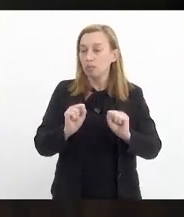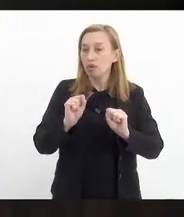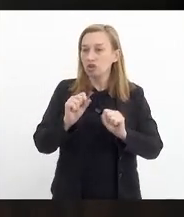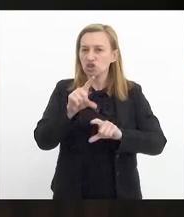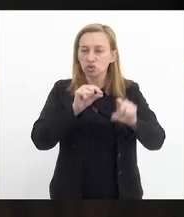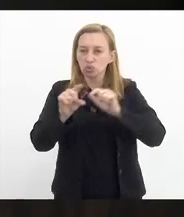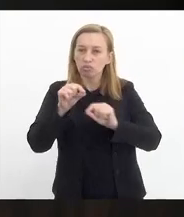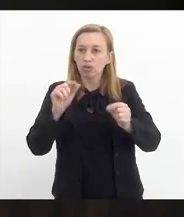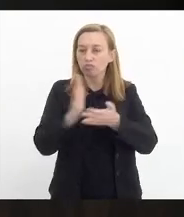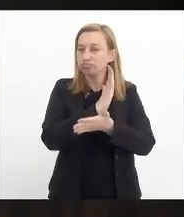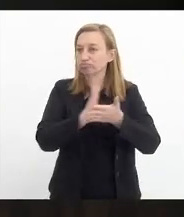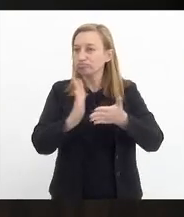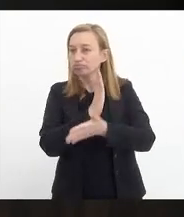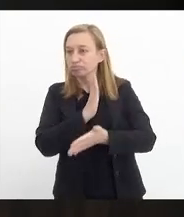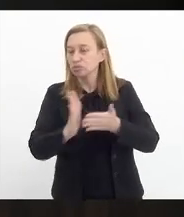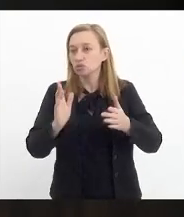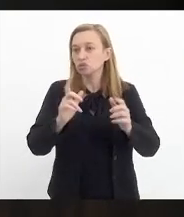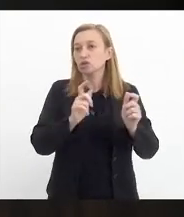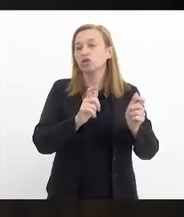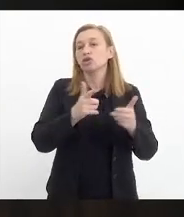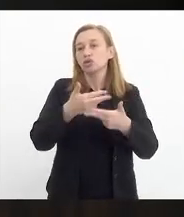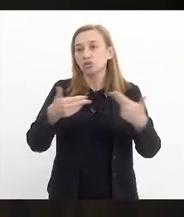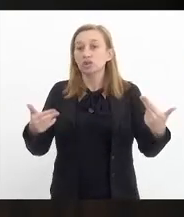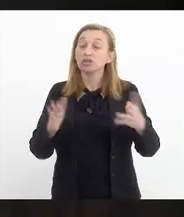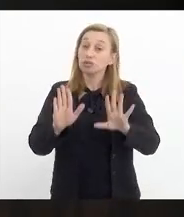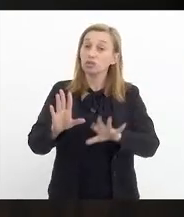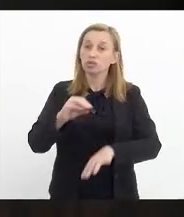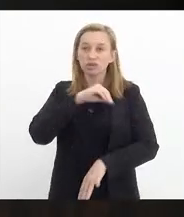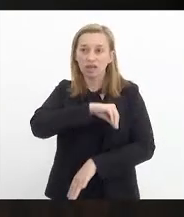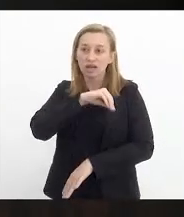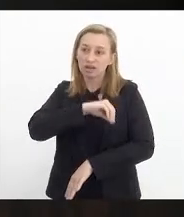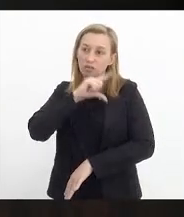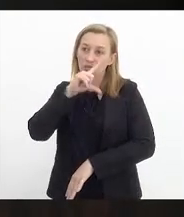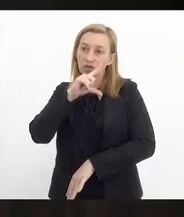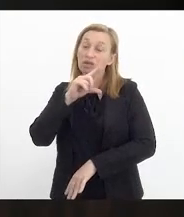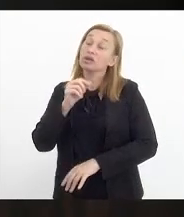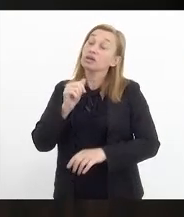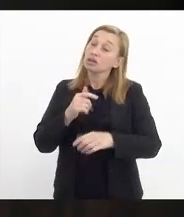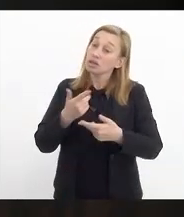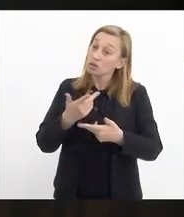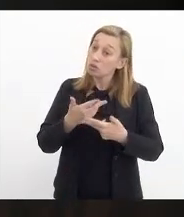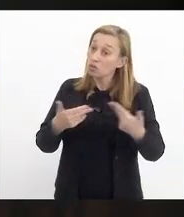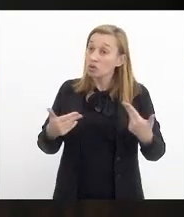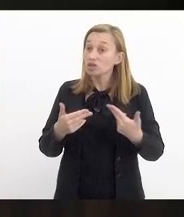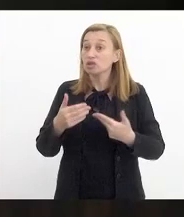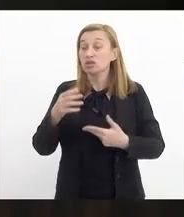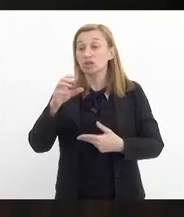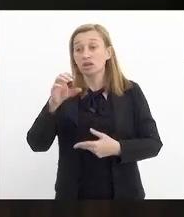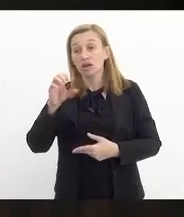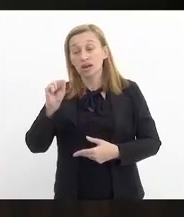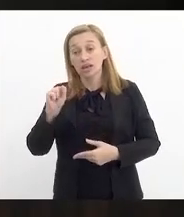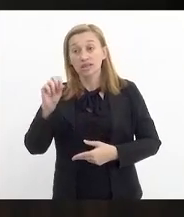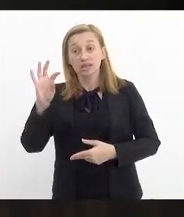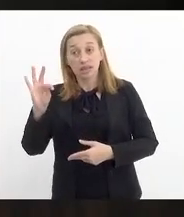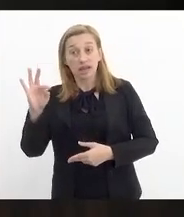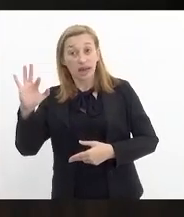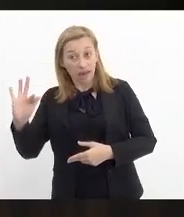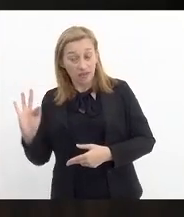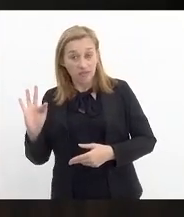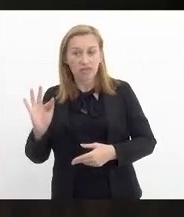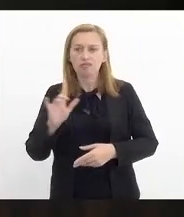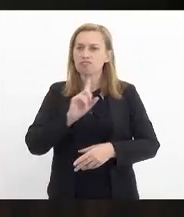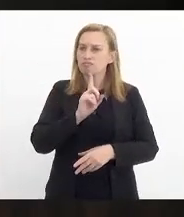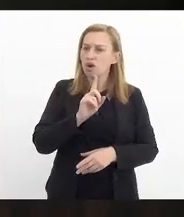pouquíssimas coisas. E a questão do aumento salarial, tem coisa julgada no STF, nem a correção,